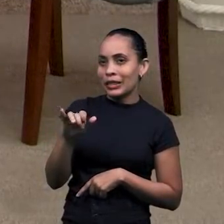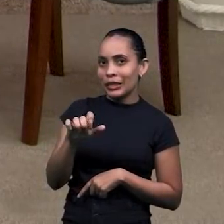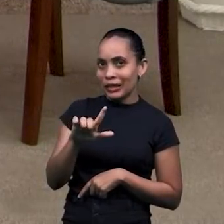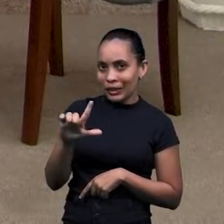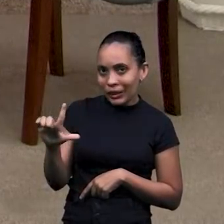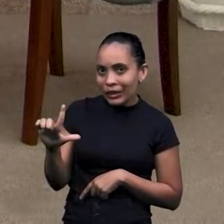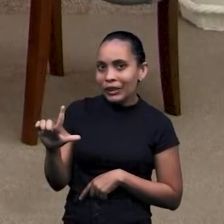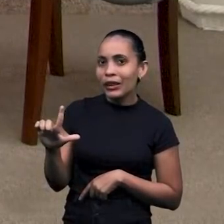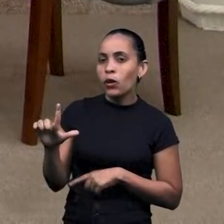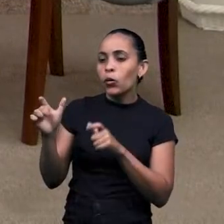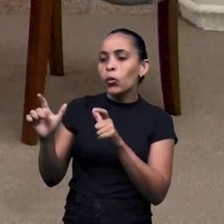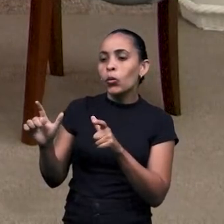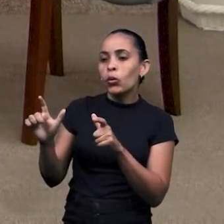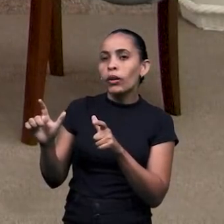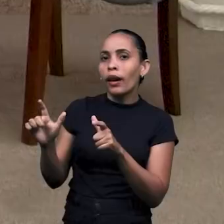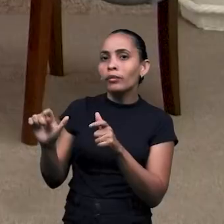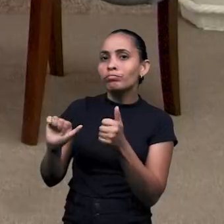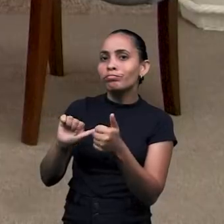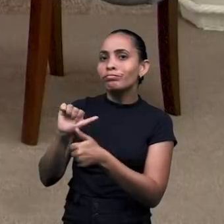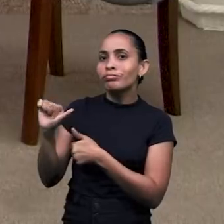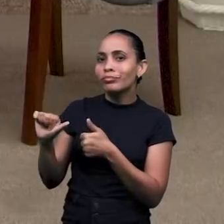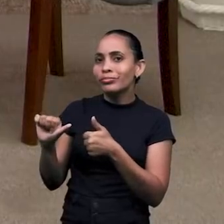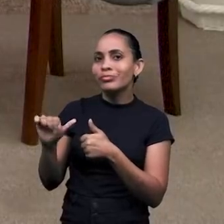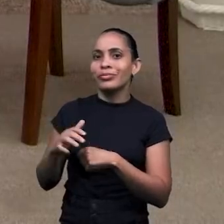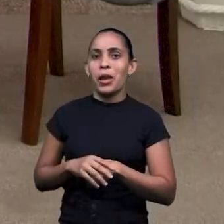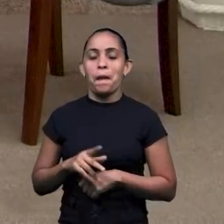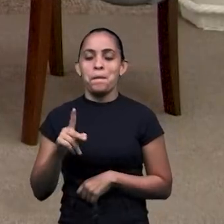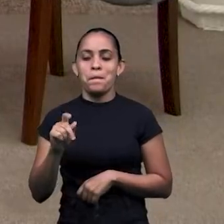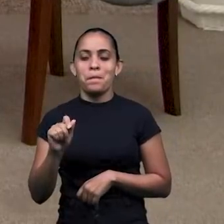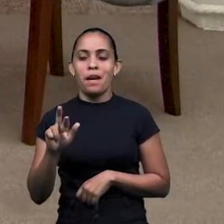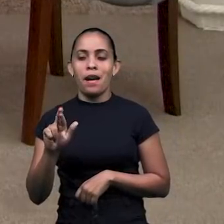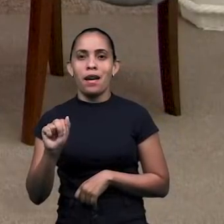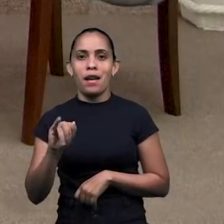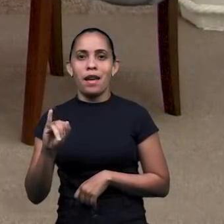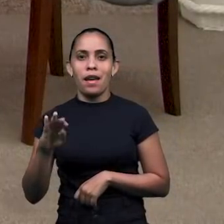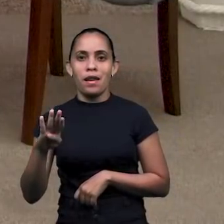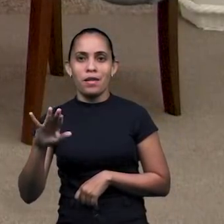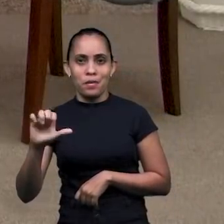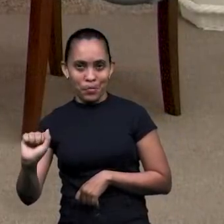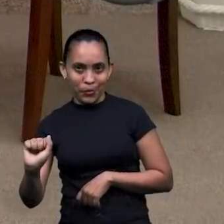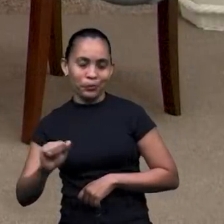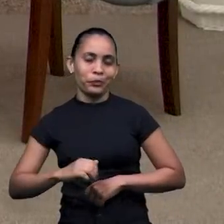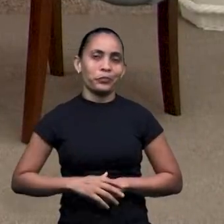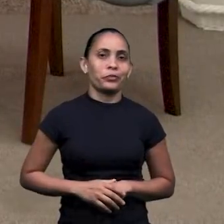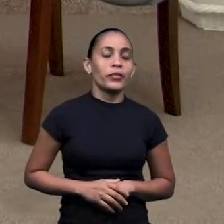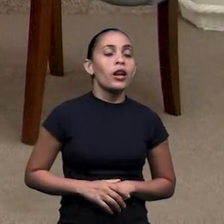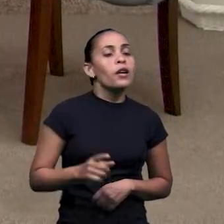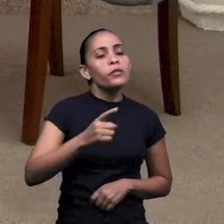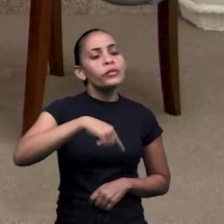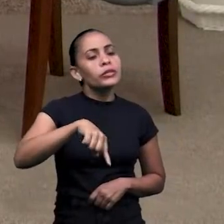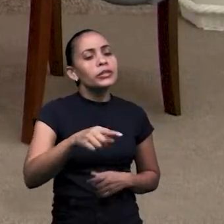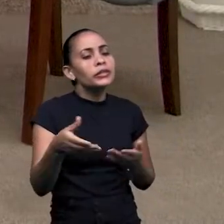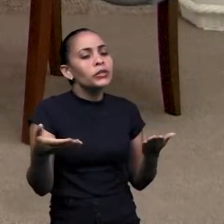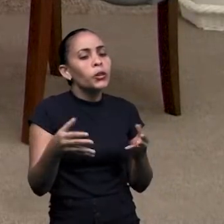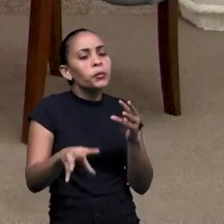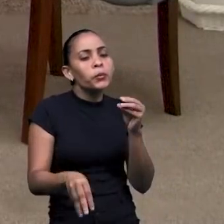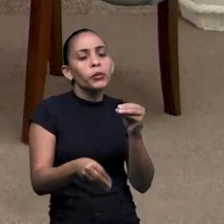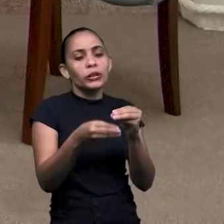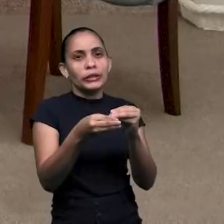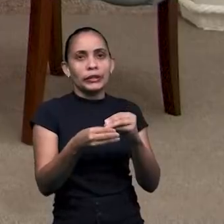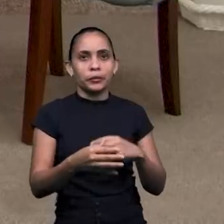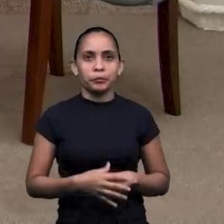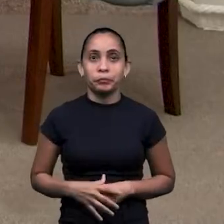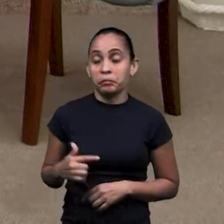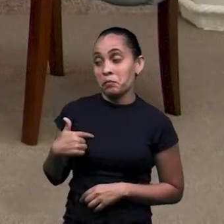Pessoa, Bahia. Não, é João Pessoa, Paraíba. E quanto aos nossos jovens aqui, quais são os comentários que vocês podem acrescentar? Eu